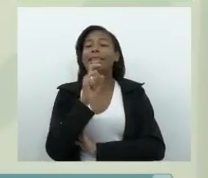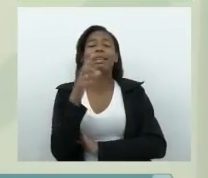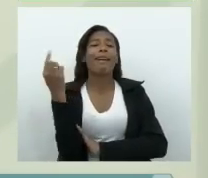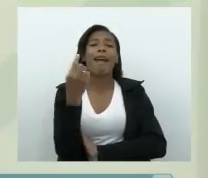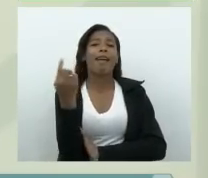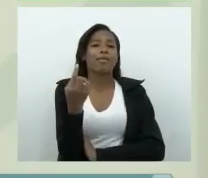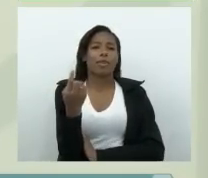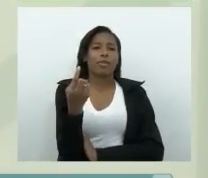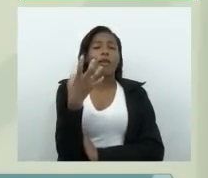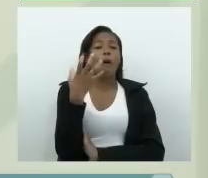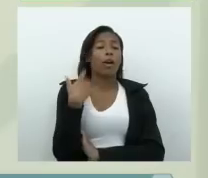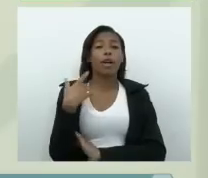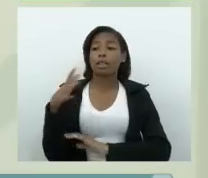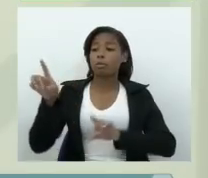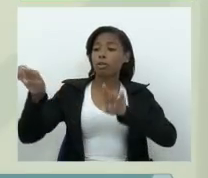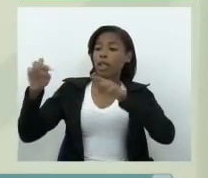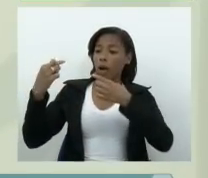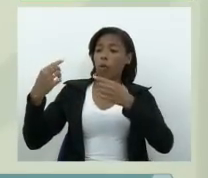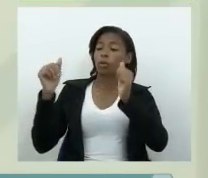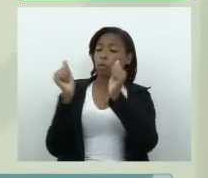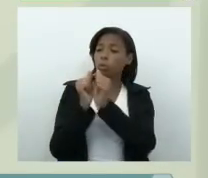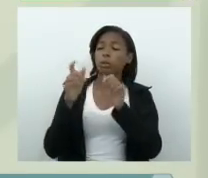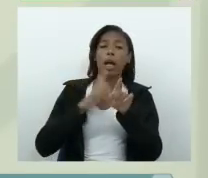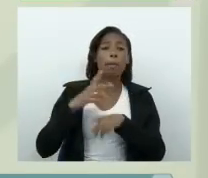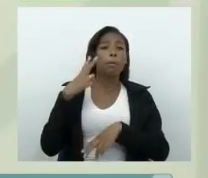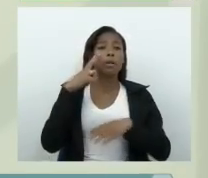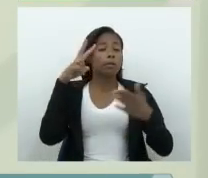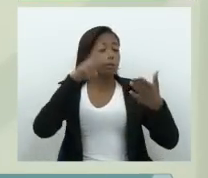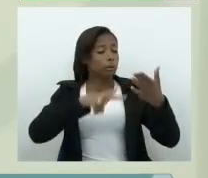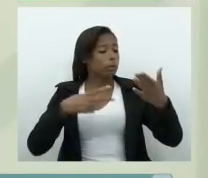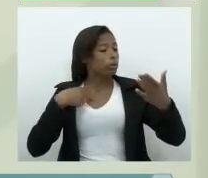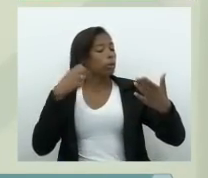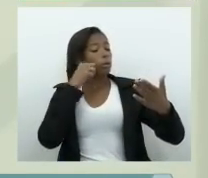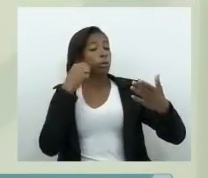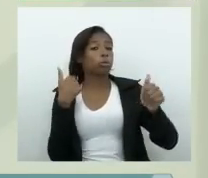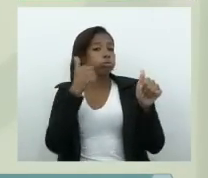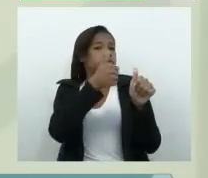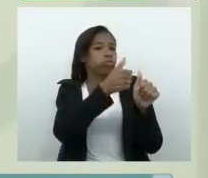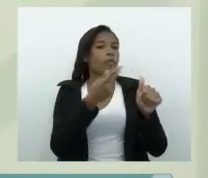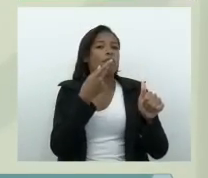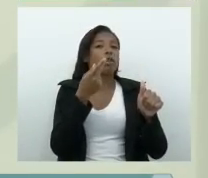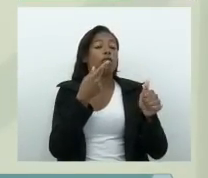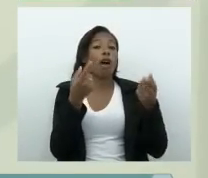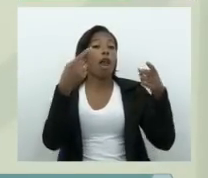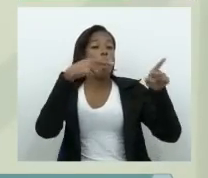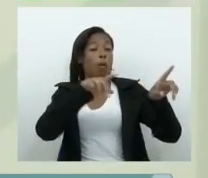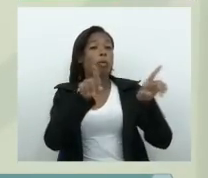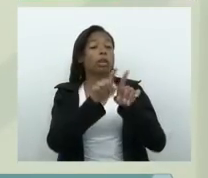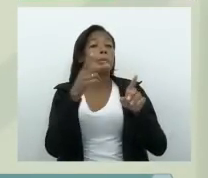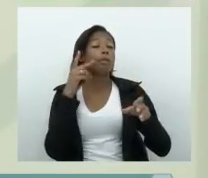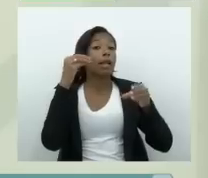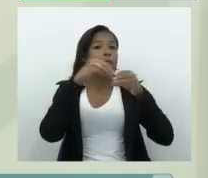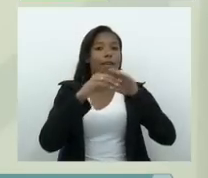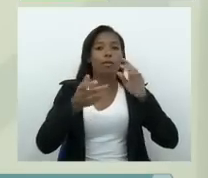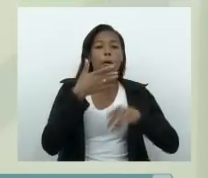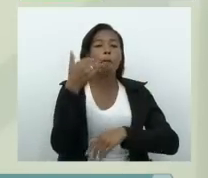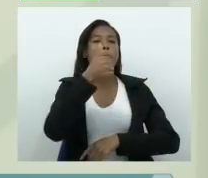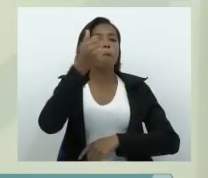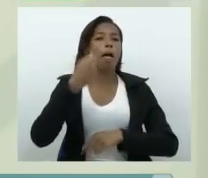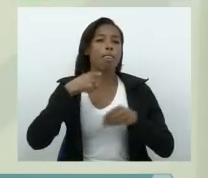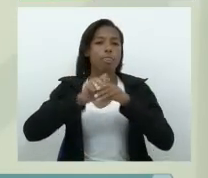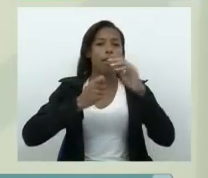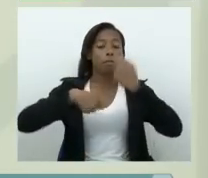Eu quero que os meus adversários participem, que eles coloquem o que eles têm de melhor na administração. É preciso